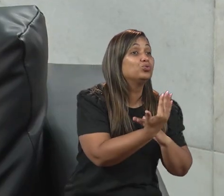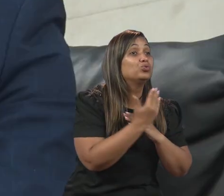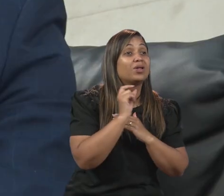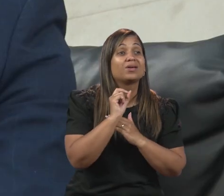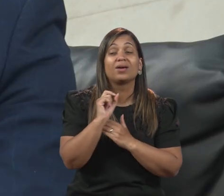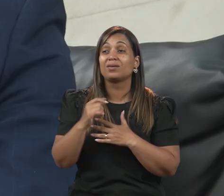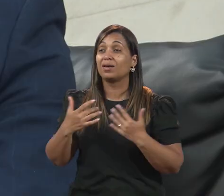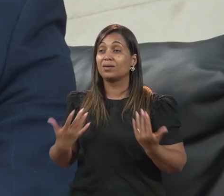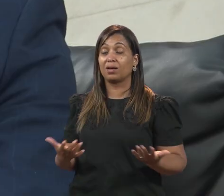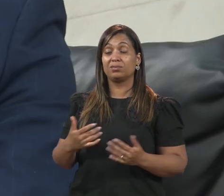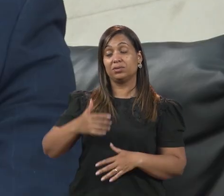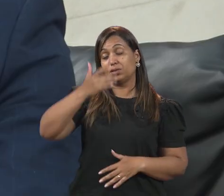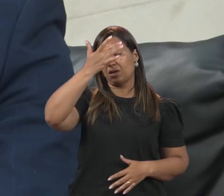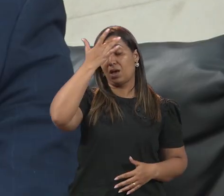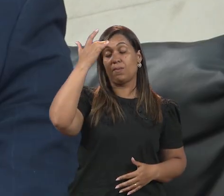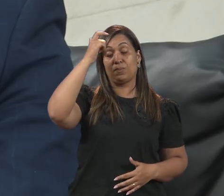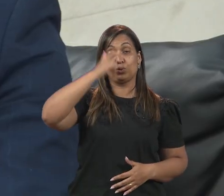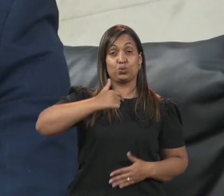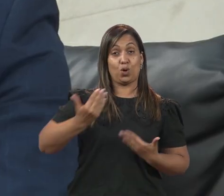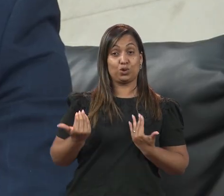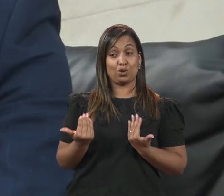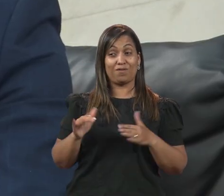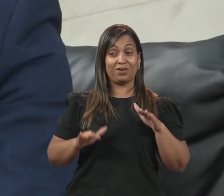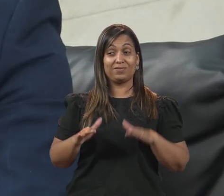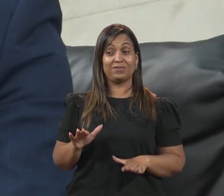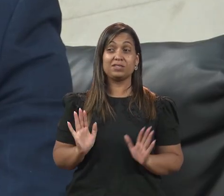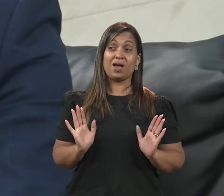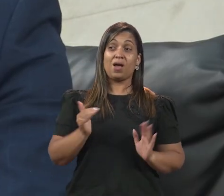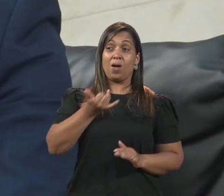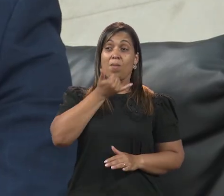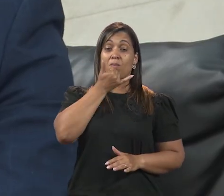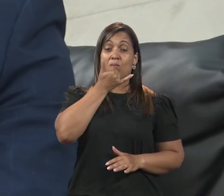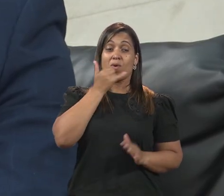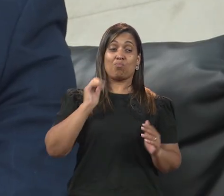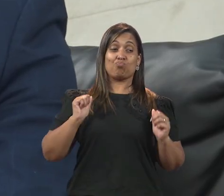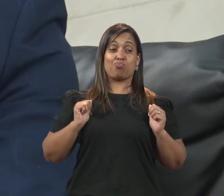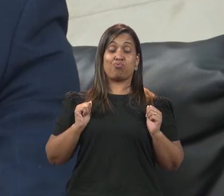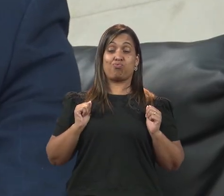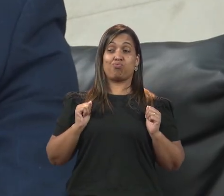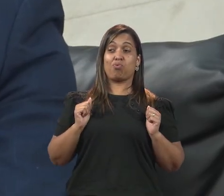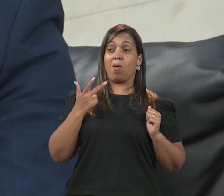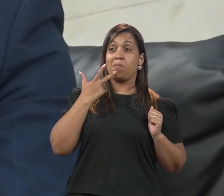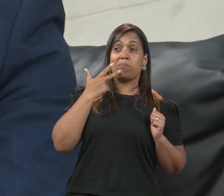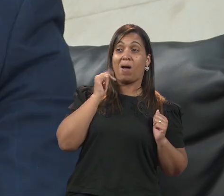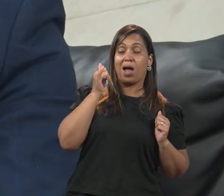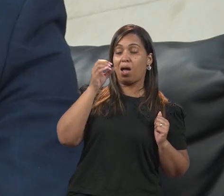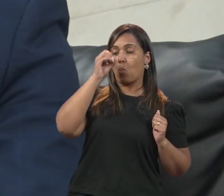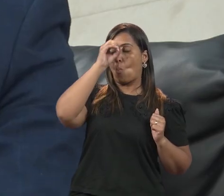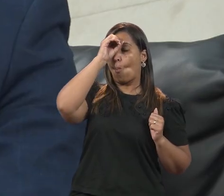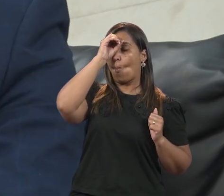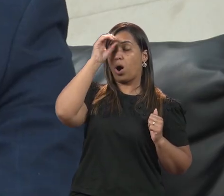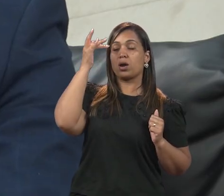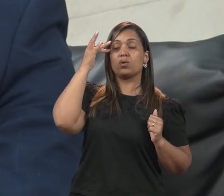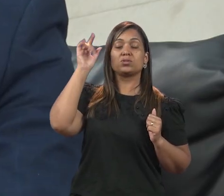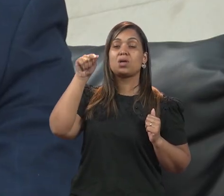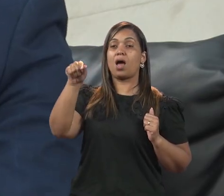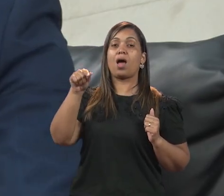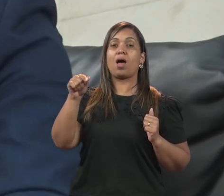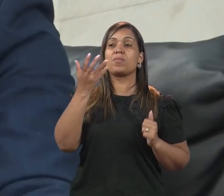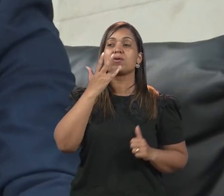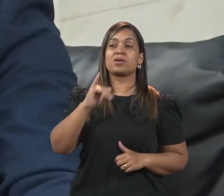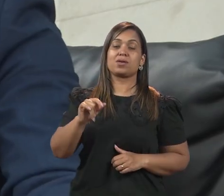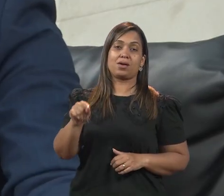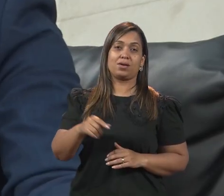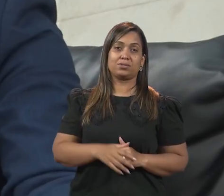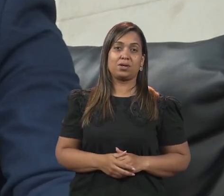E o jovem por si, ele muitas das vezes prefere se omitir e o pai será o último a saber do estado daquela criança, que